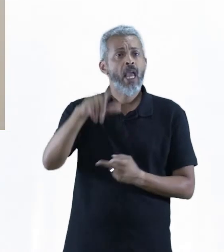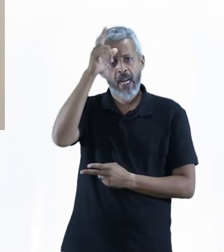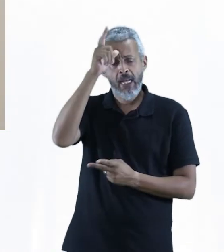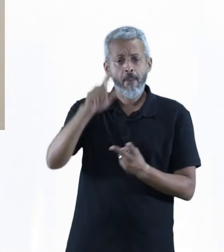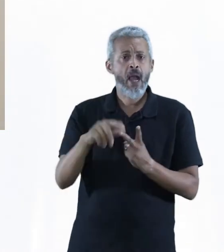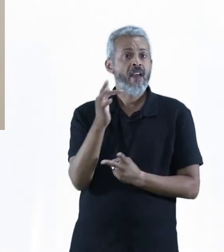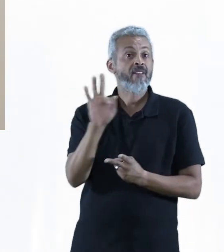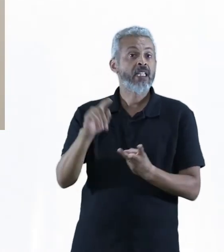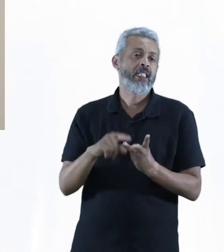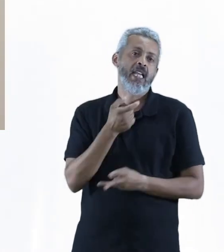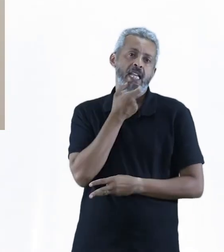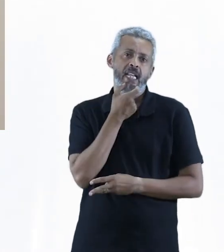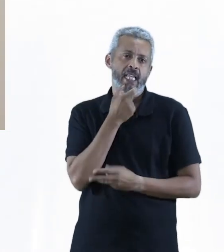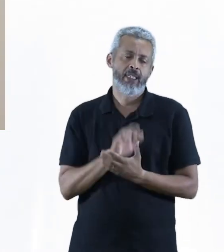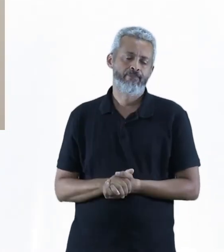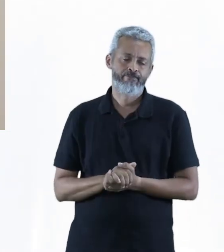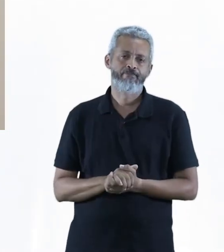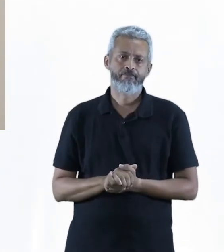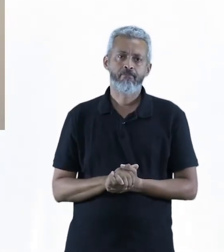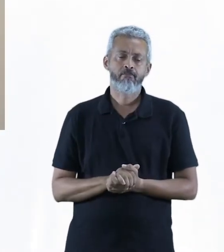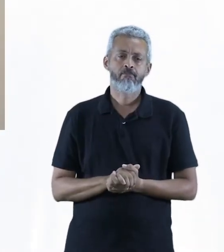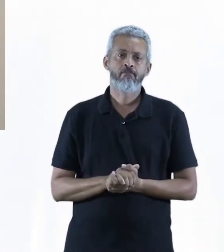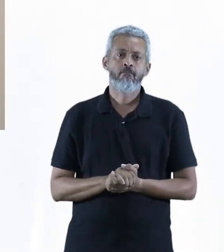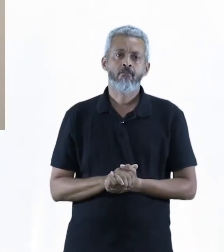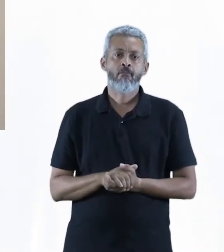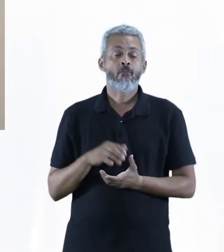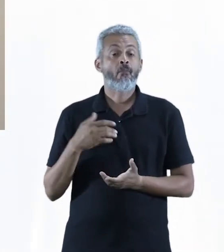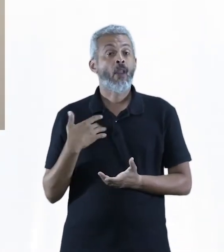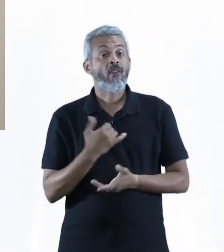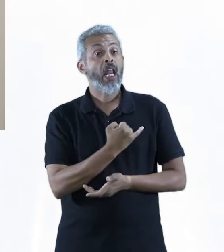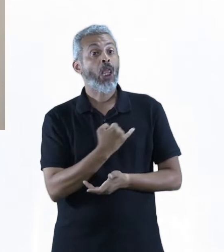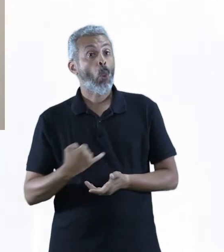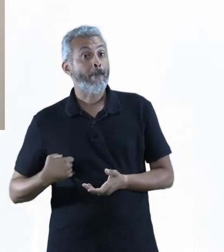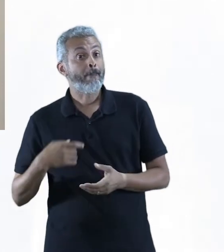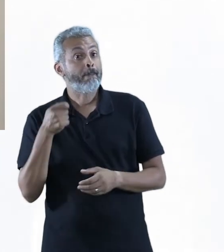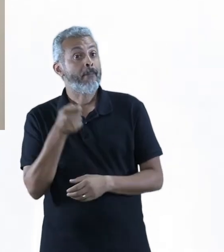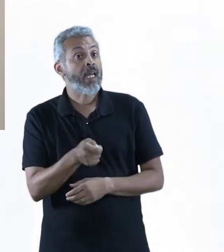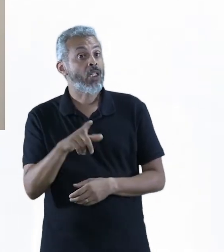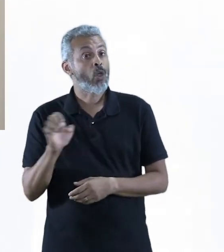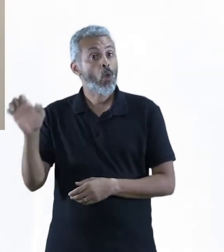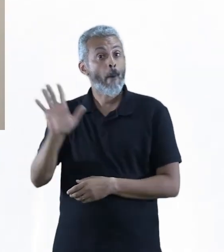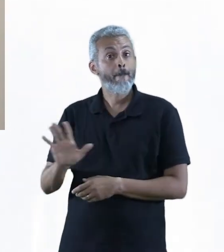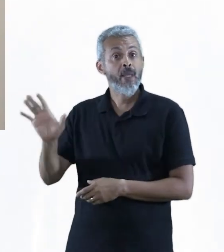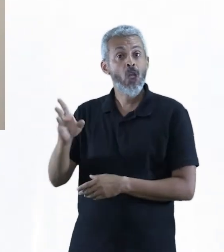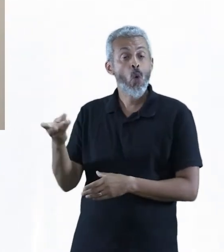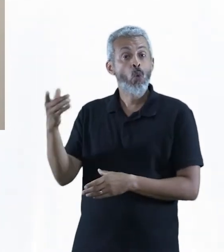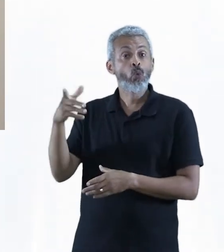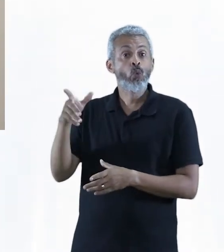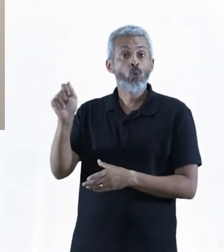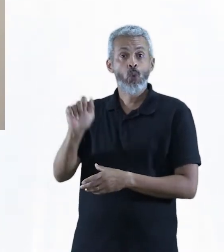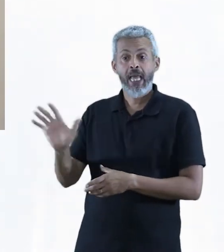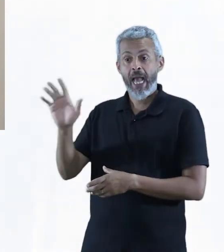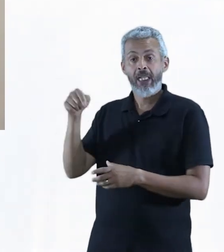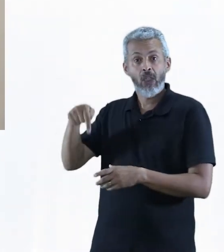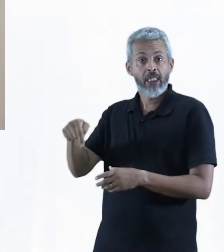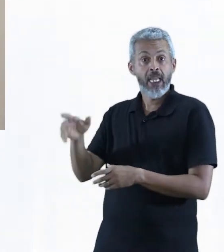Alemanha, França e Inglaterra. Bom, eu falei do imperialismo europeu sobre o continente